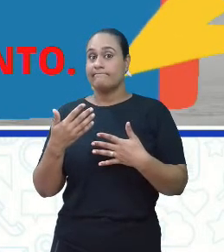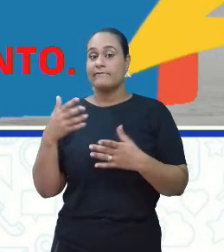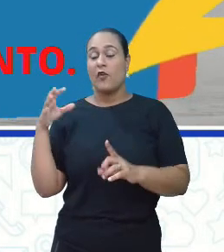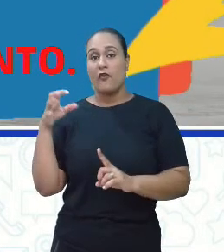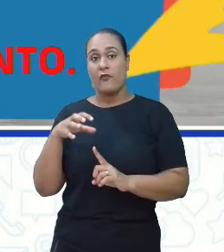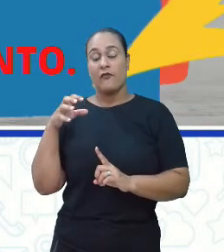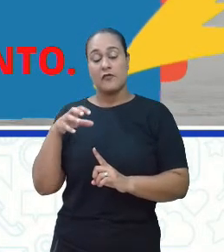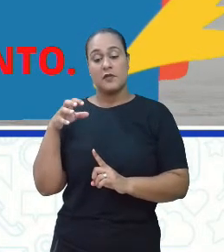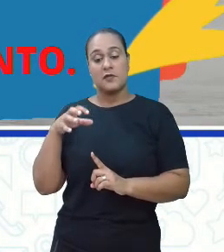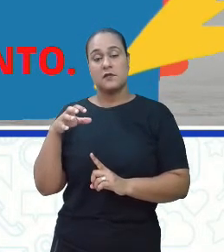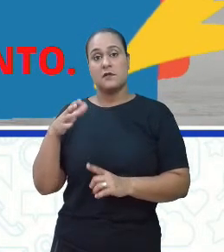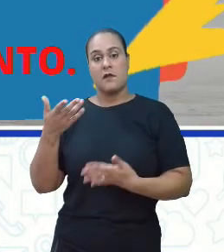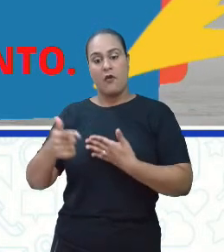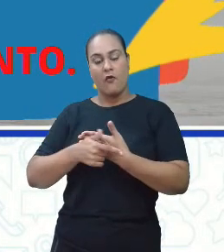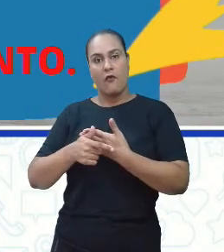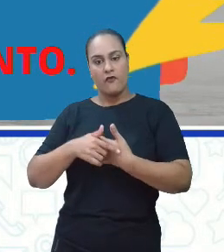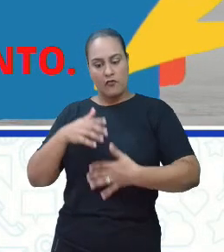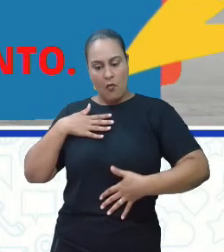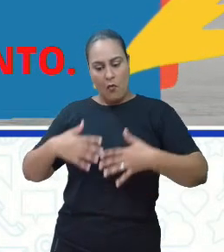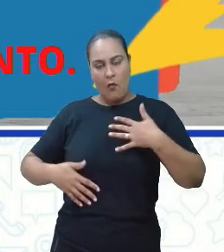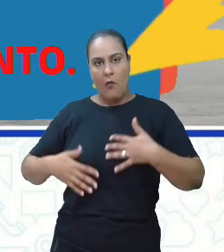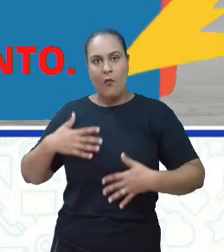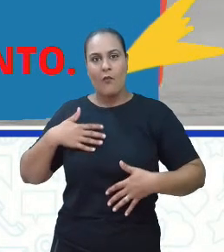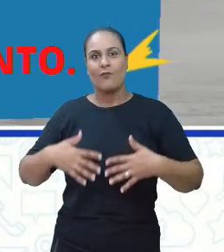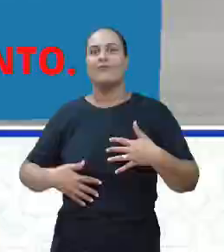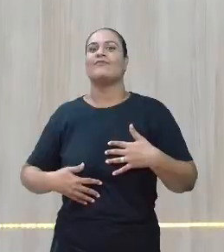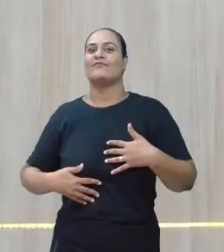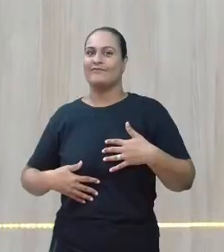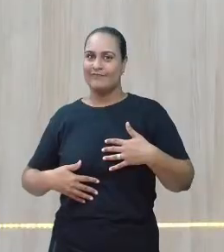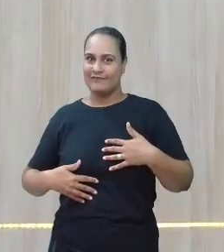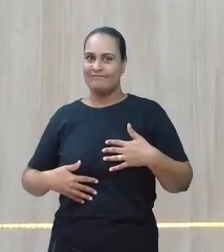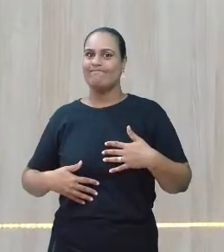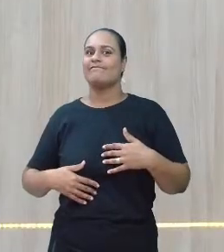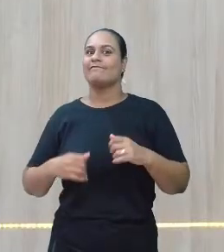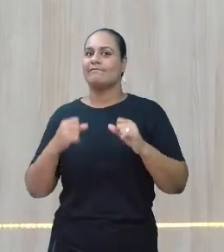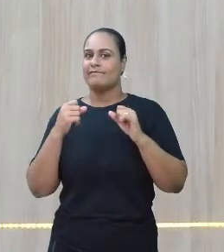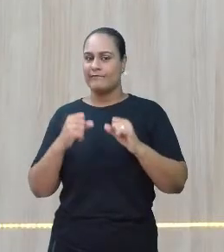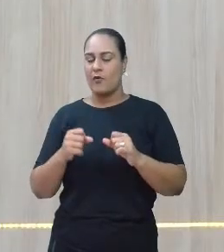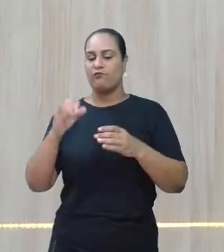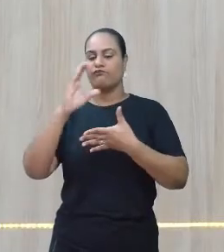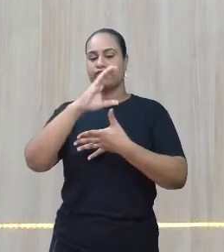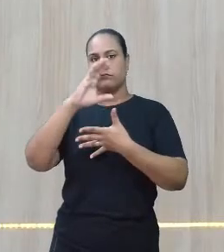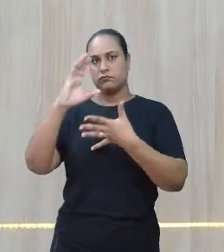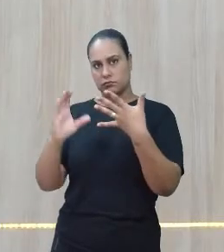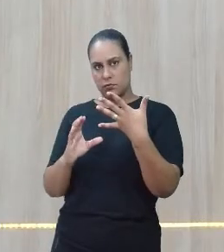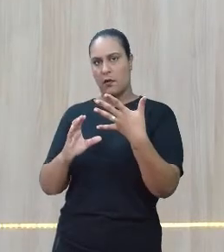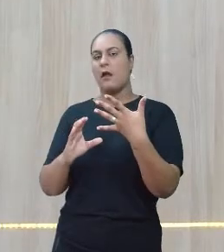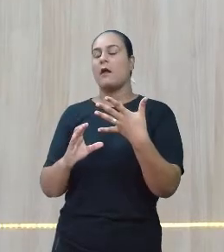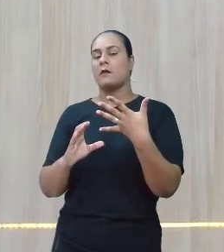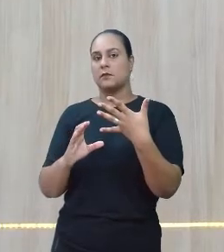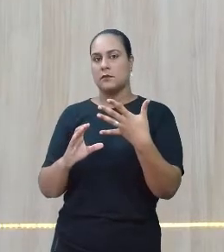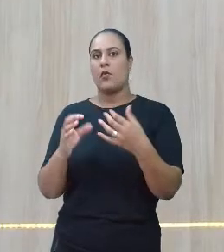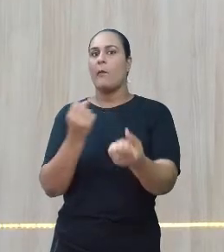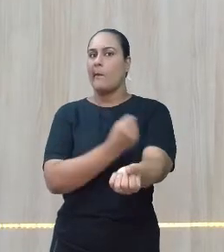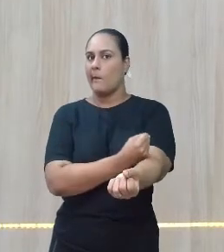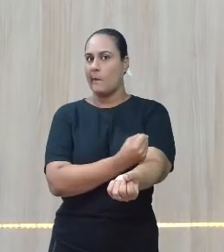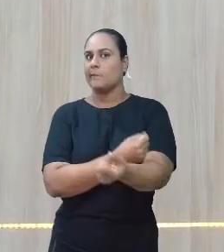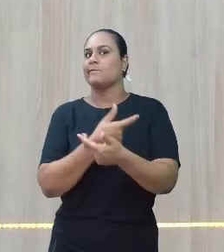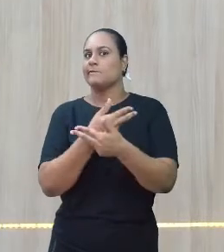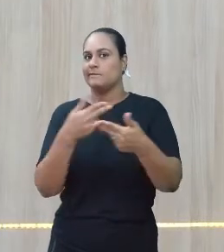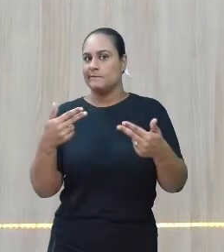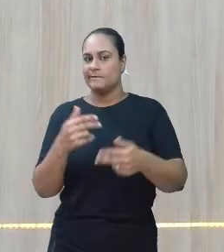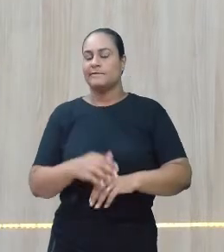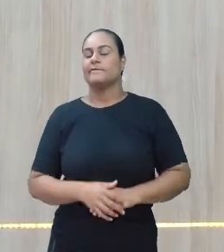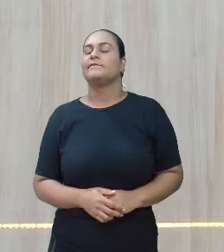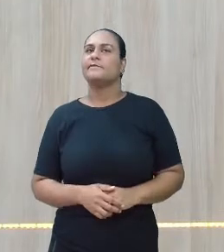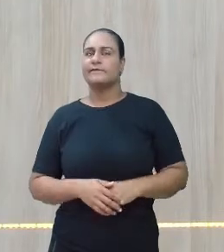funcionamento desse organismo que ingeriu, então a gente já pode começar a classificar essa substância como uma droga.